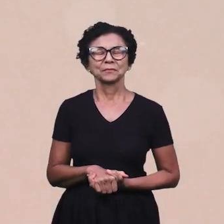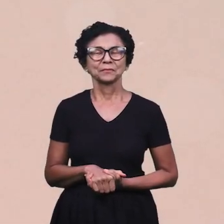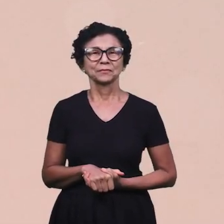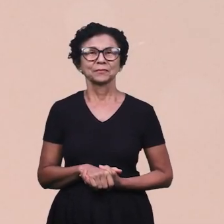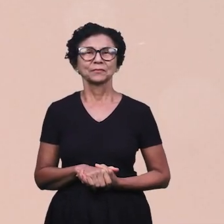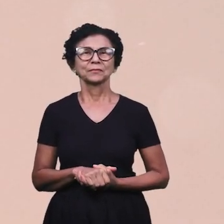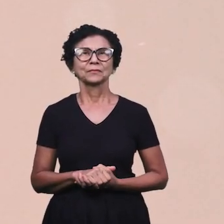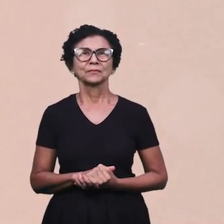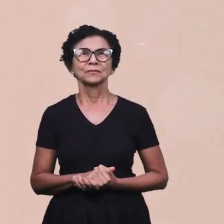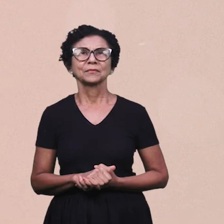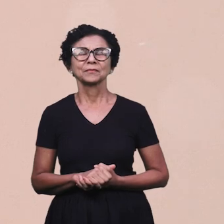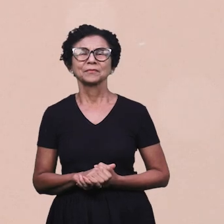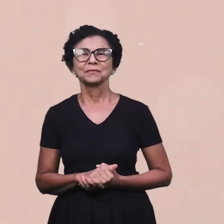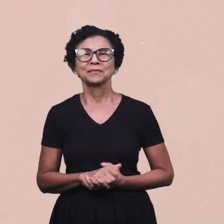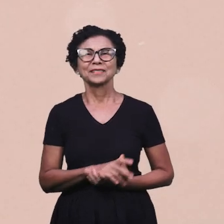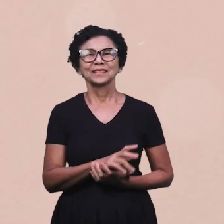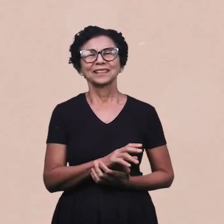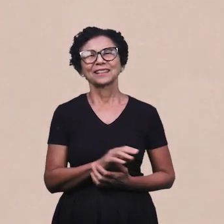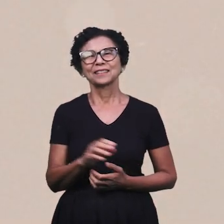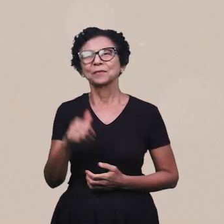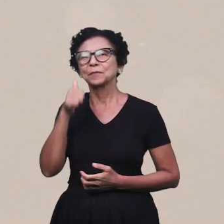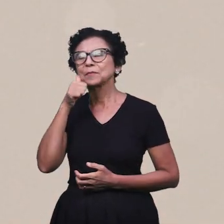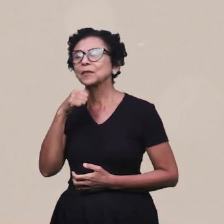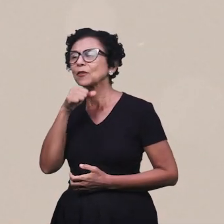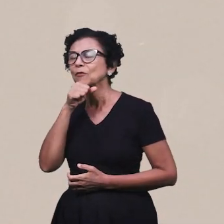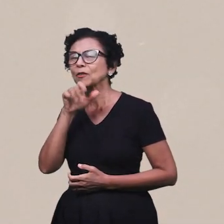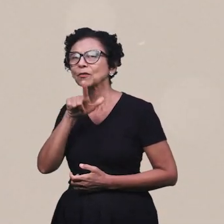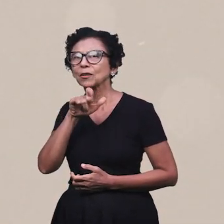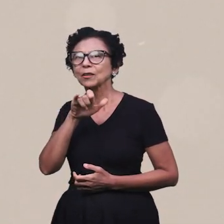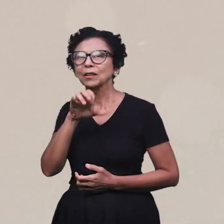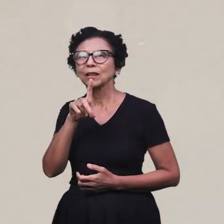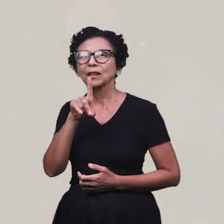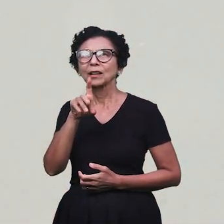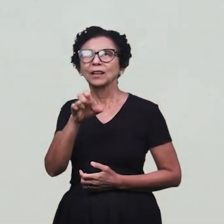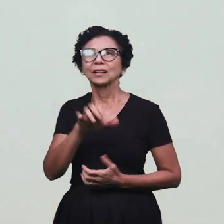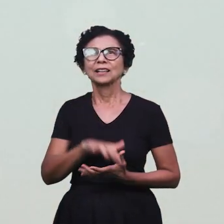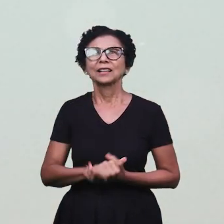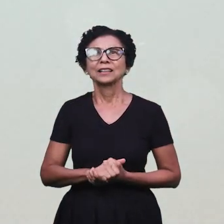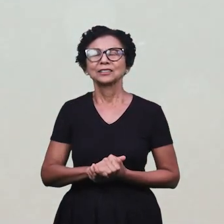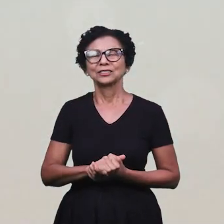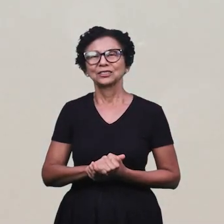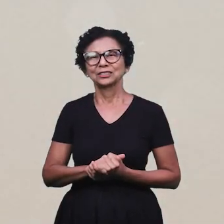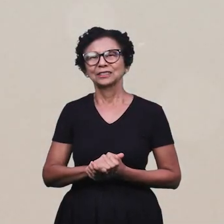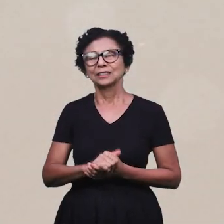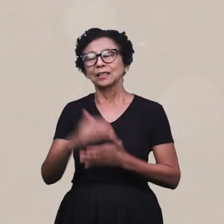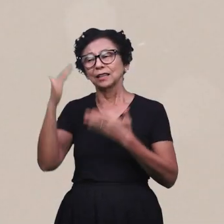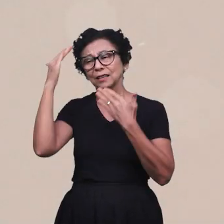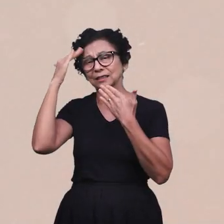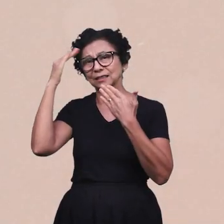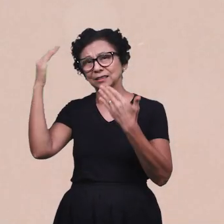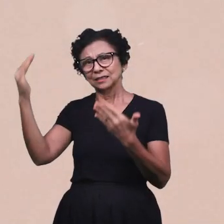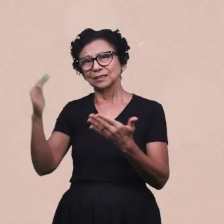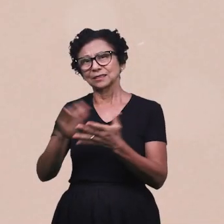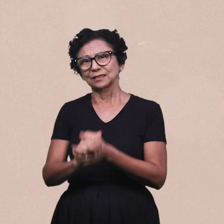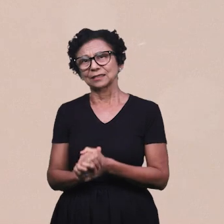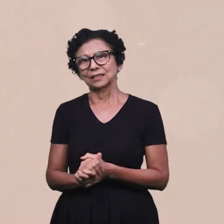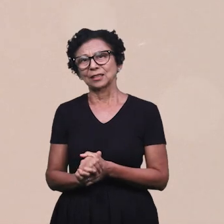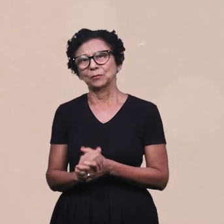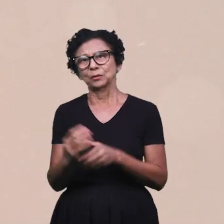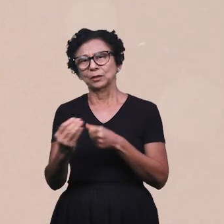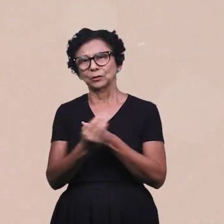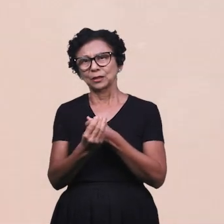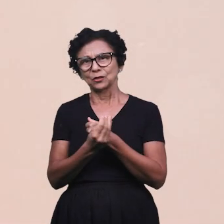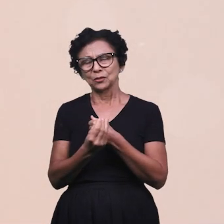gostaria de deixar uma mensagem para minha avó Leide, agradecendo por tudo que ela tem feito por mim, por me apresentar essa obra e por ser um exemplo de serva. A paz do